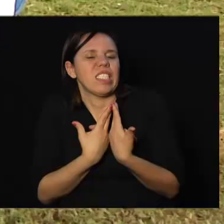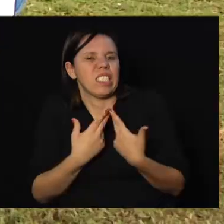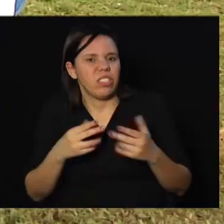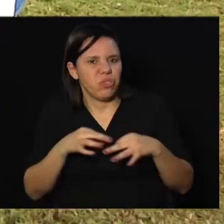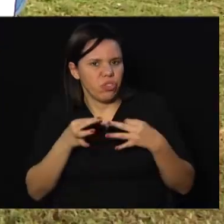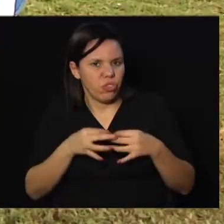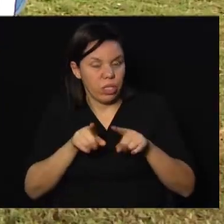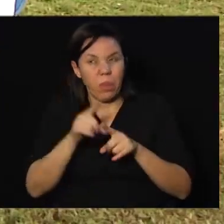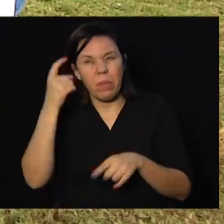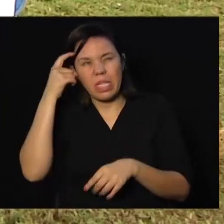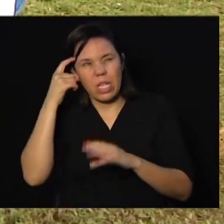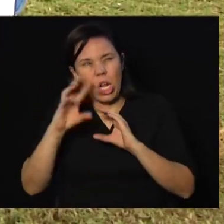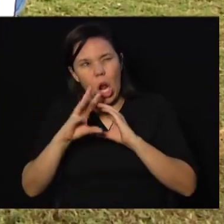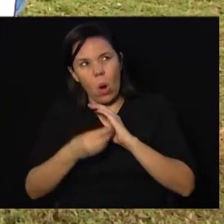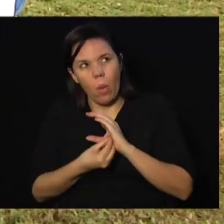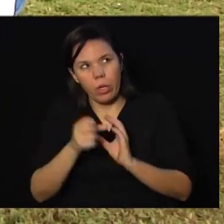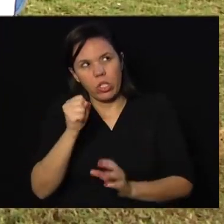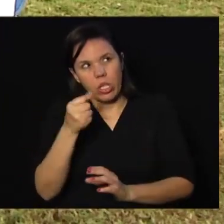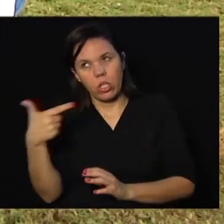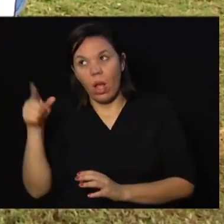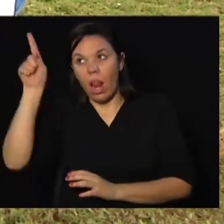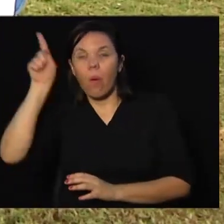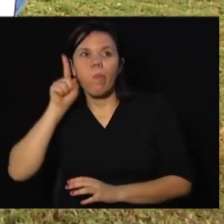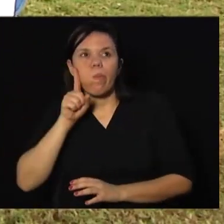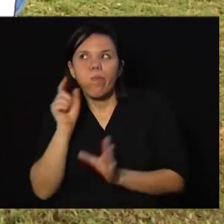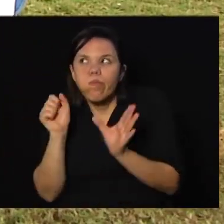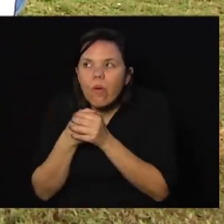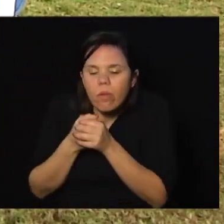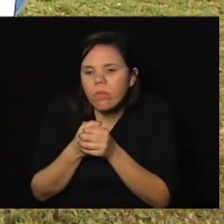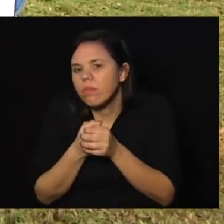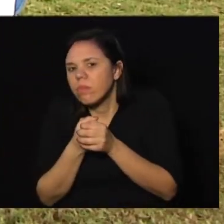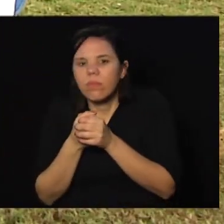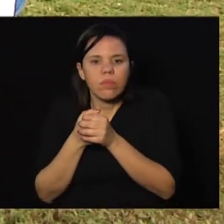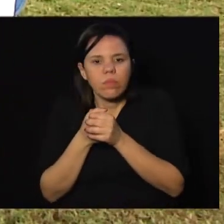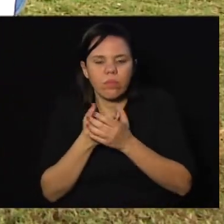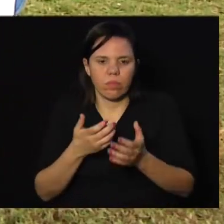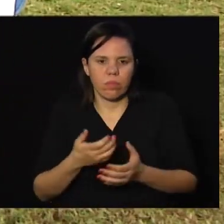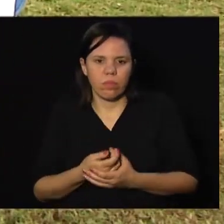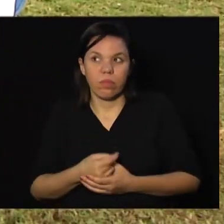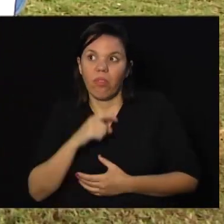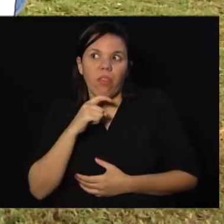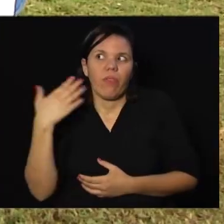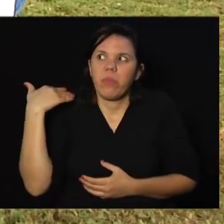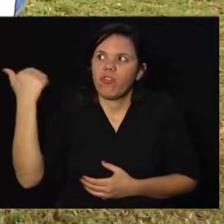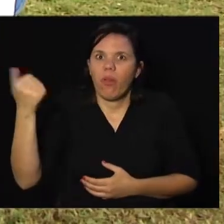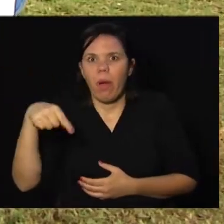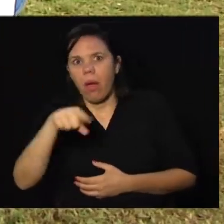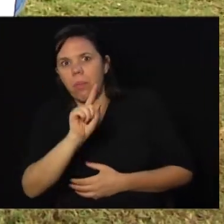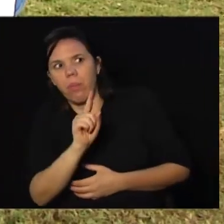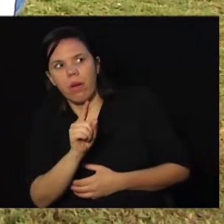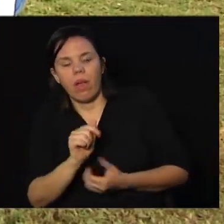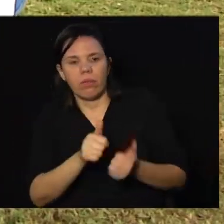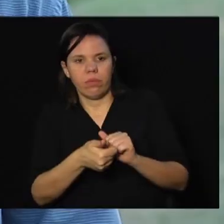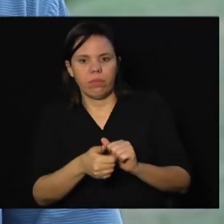Copa de 82, eu sabia que lá nos Estados Unidos eu estaria escondido, não ia ser convocado, né, pelo Tele